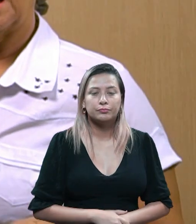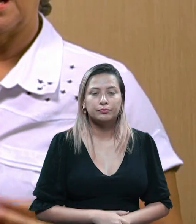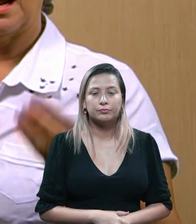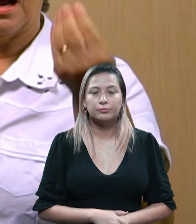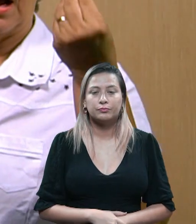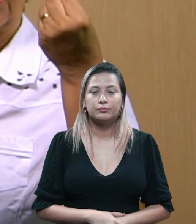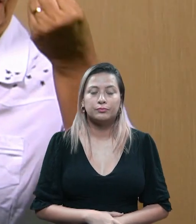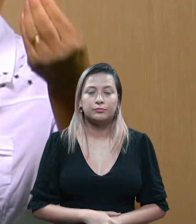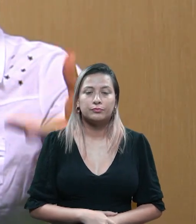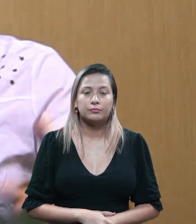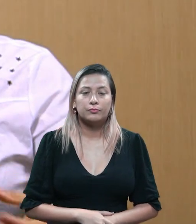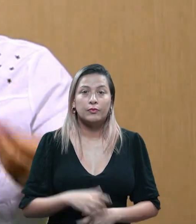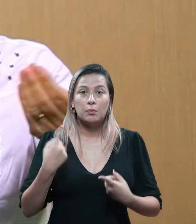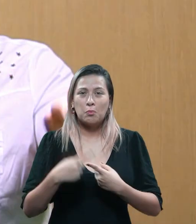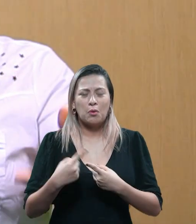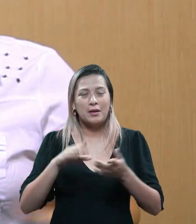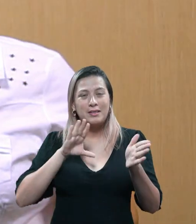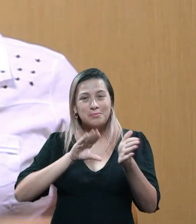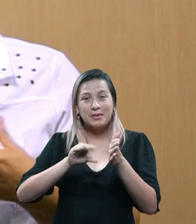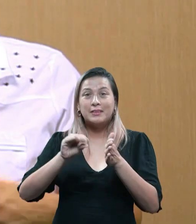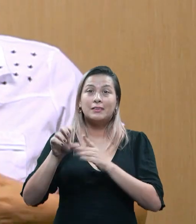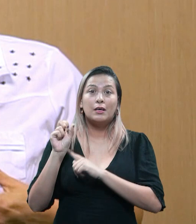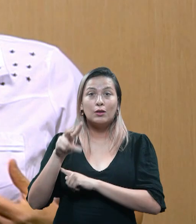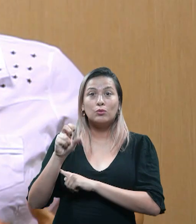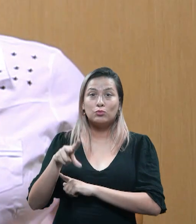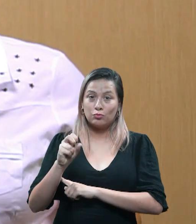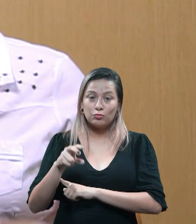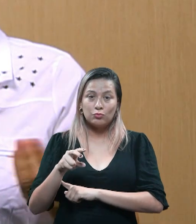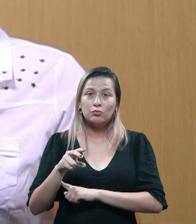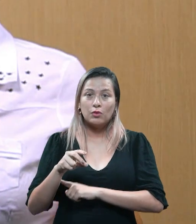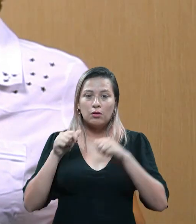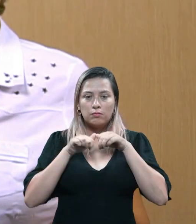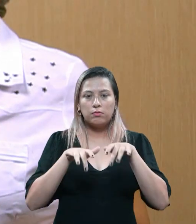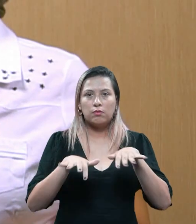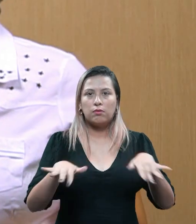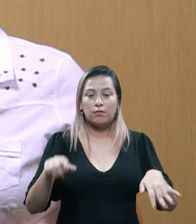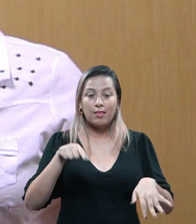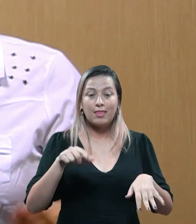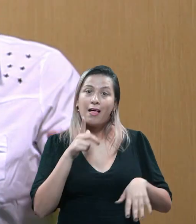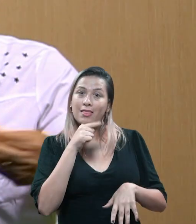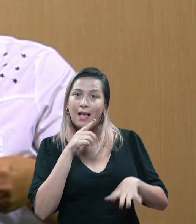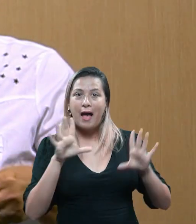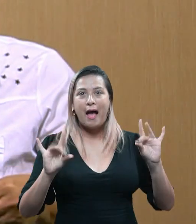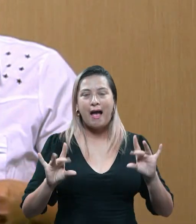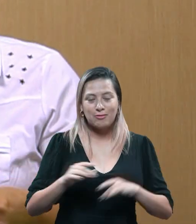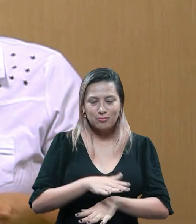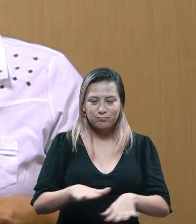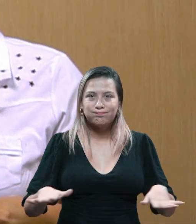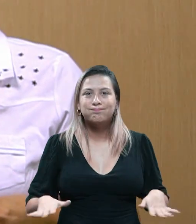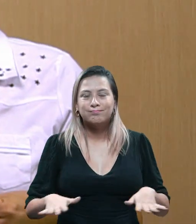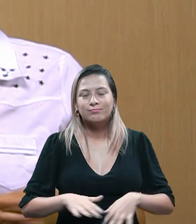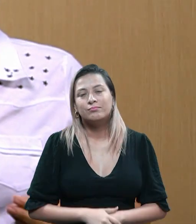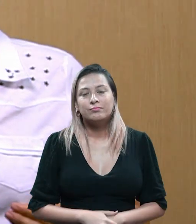Porque as bactérias, os vírus, eles se proliferam na umidade. Então, se